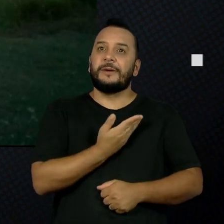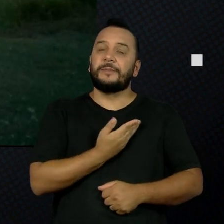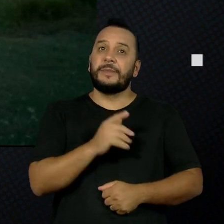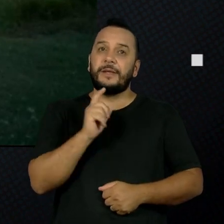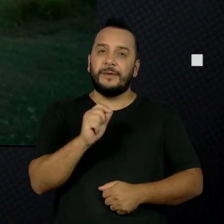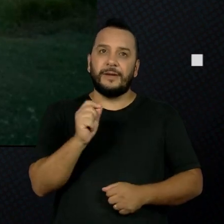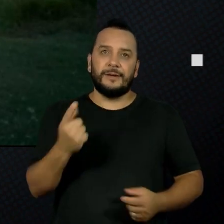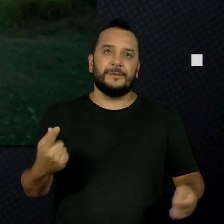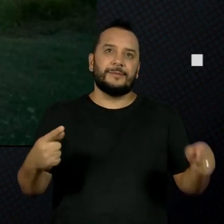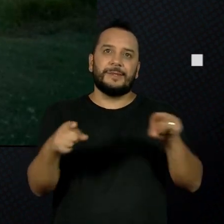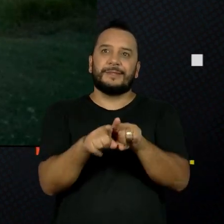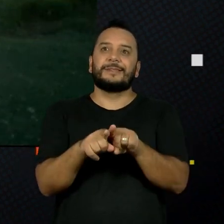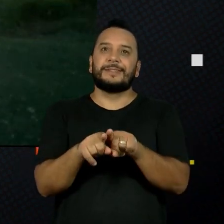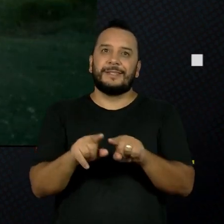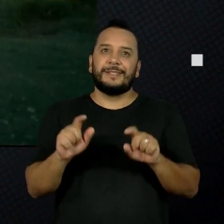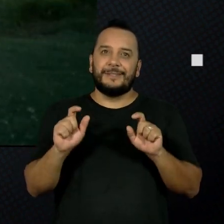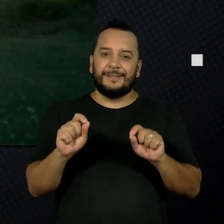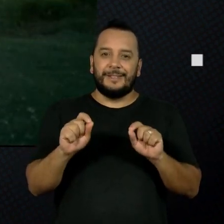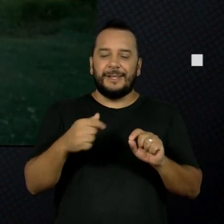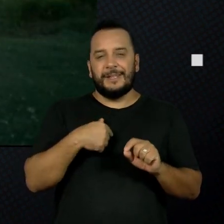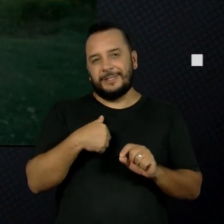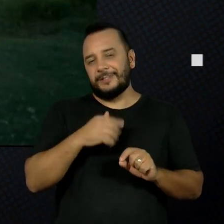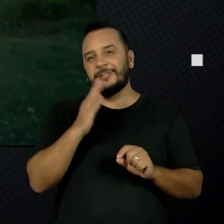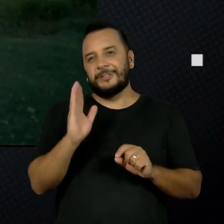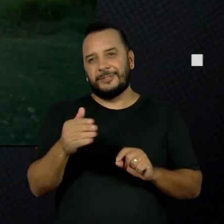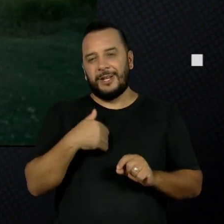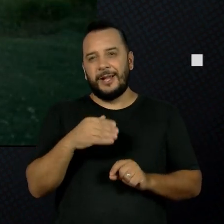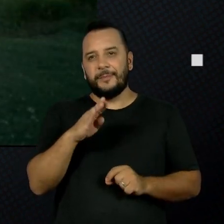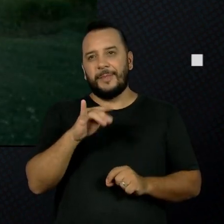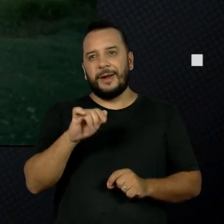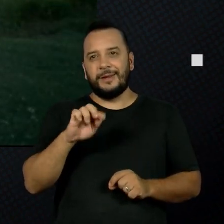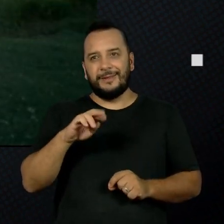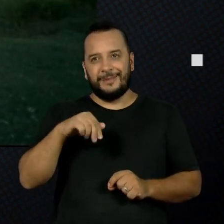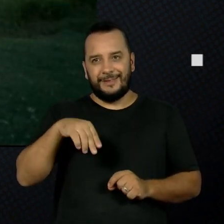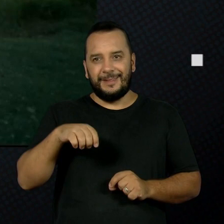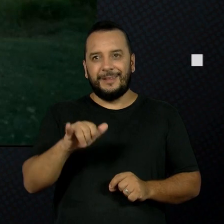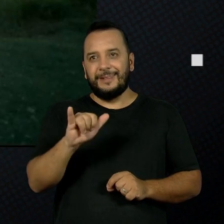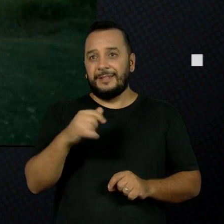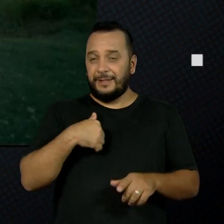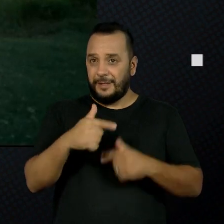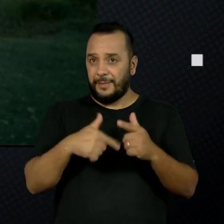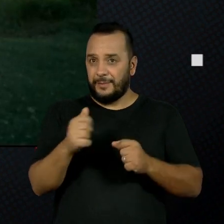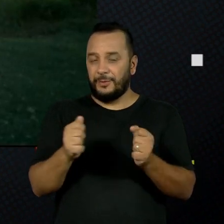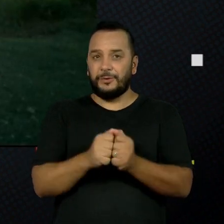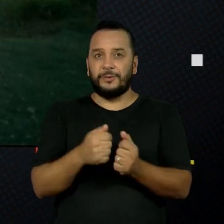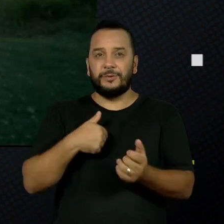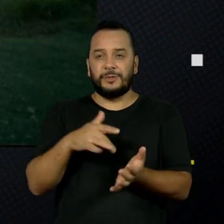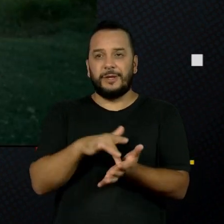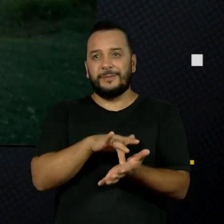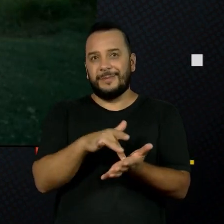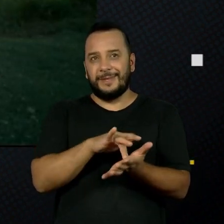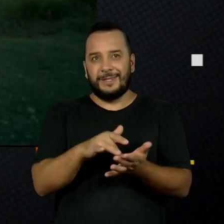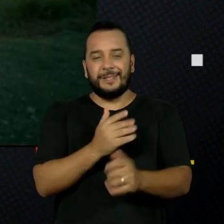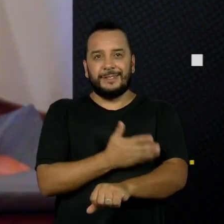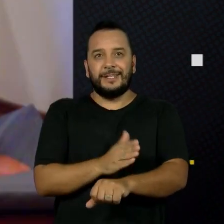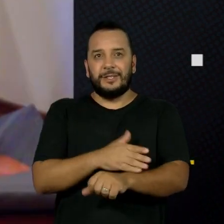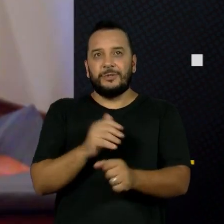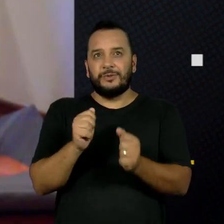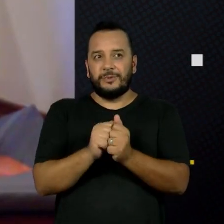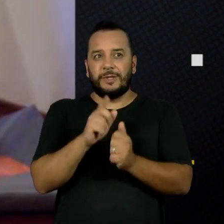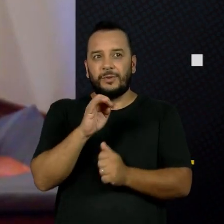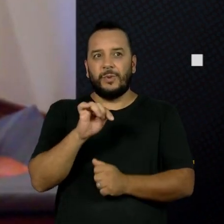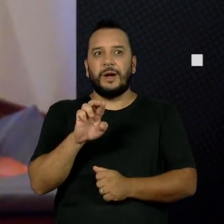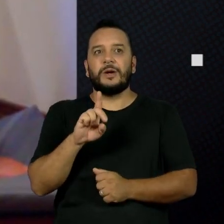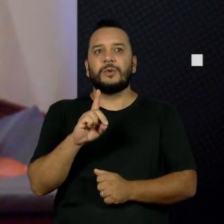um parceiro, partner, né? Trabalhamos juntos durante muitos anos no Balé Estágio, na companhia Balé Estágio, o Eduardo Fraga. E foi